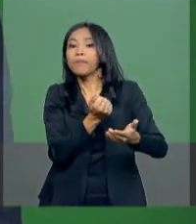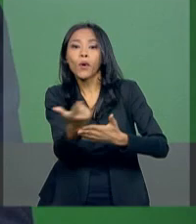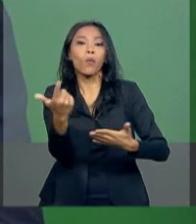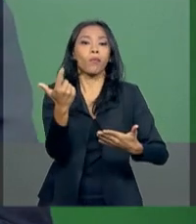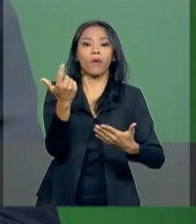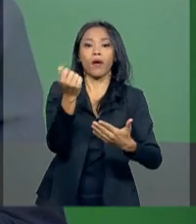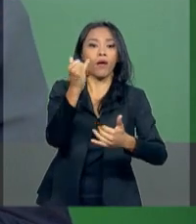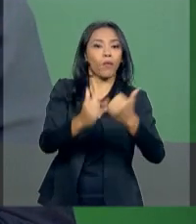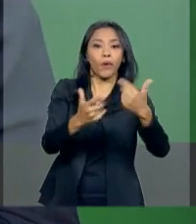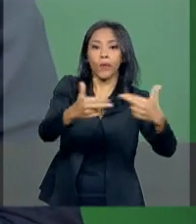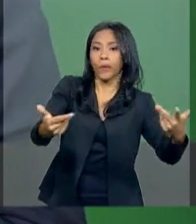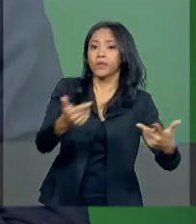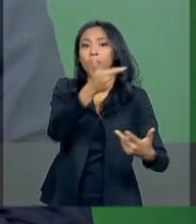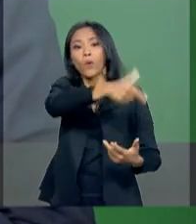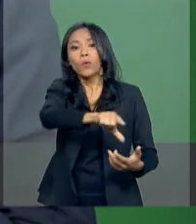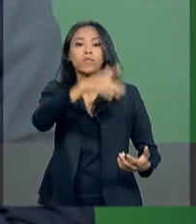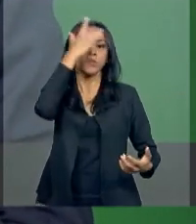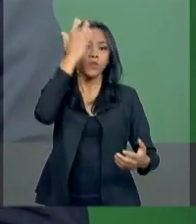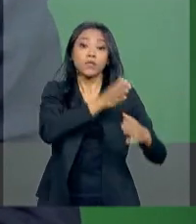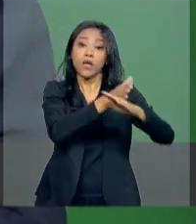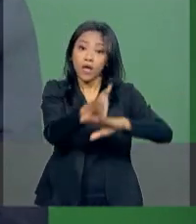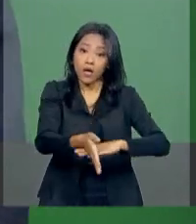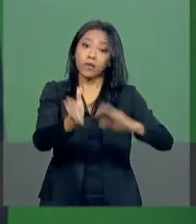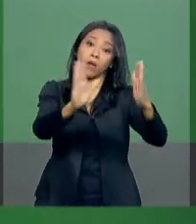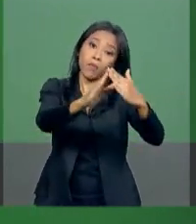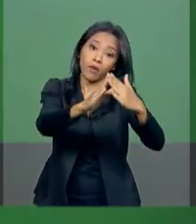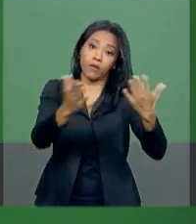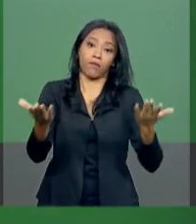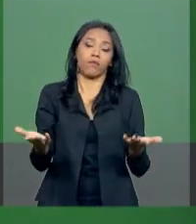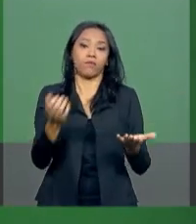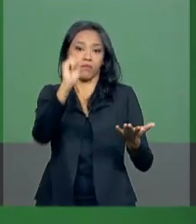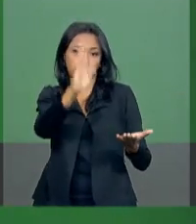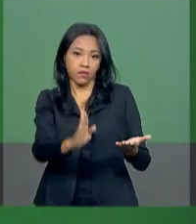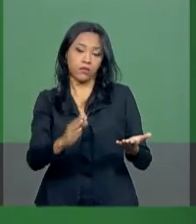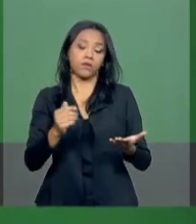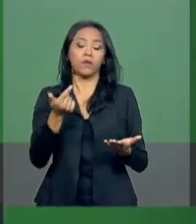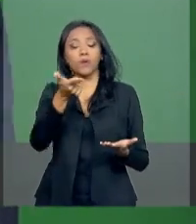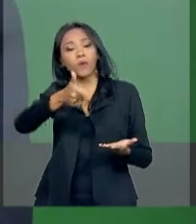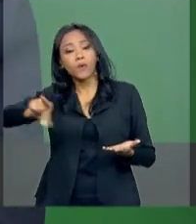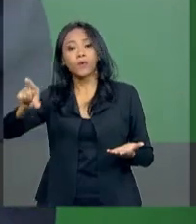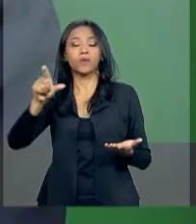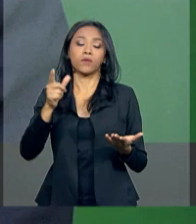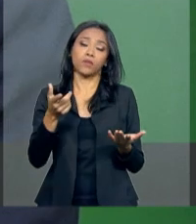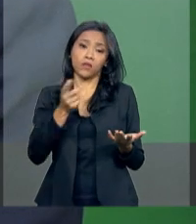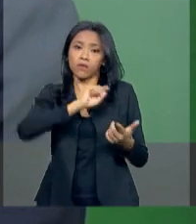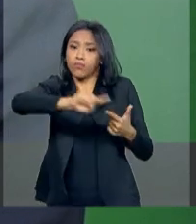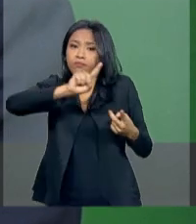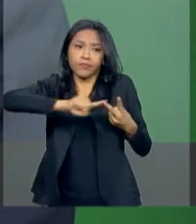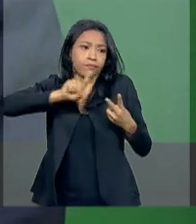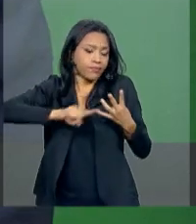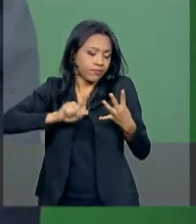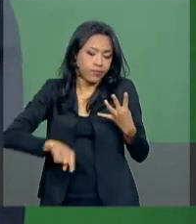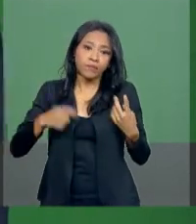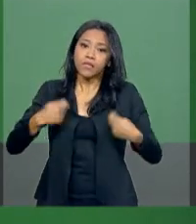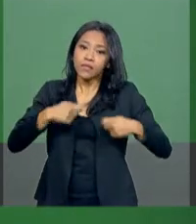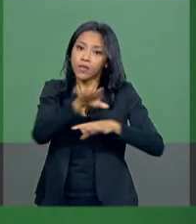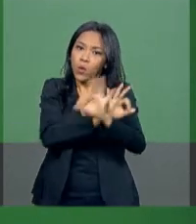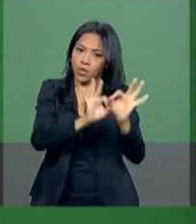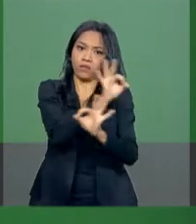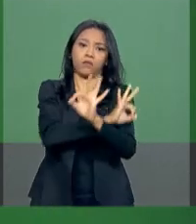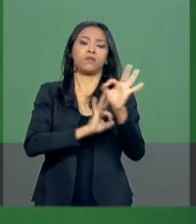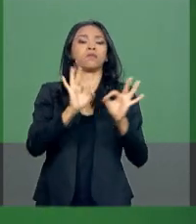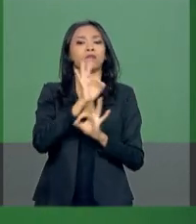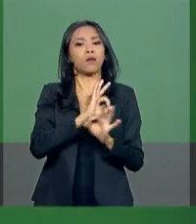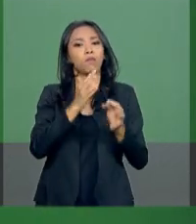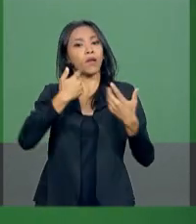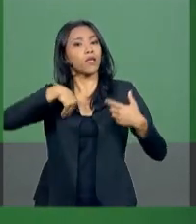para vir morar no brasil para imigrar para o brasil ao migrante que vai eventualmente essas coisas têm que ser disciplinados e que nós possamos